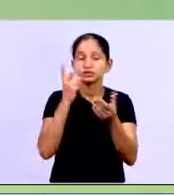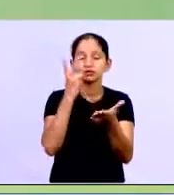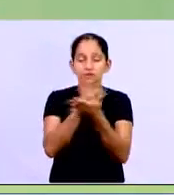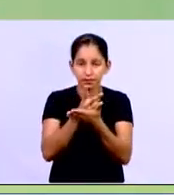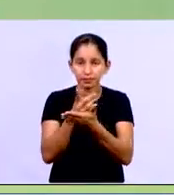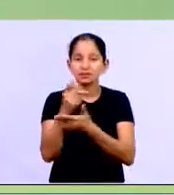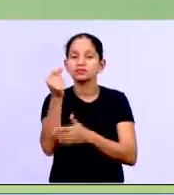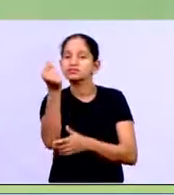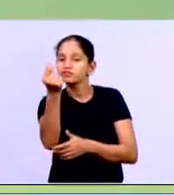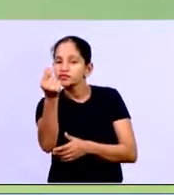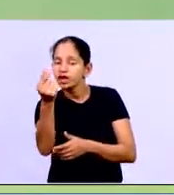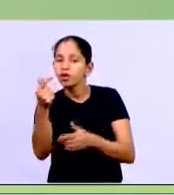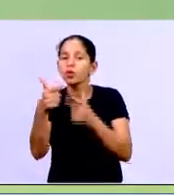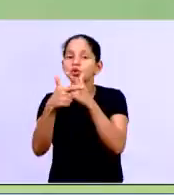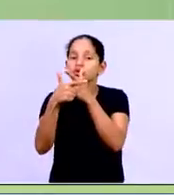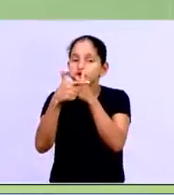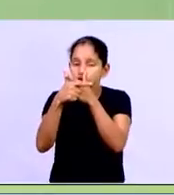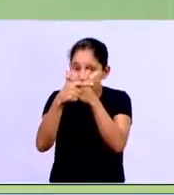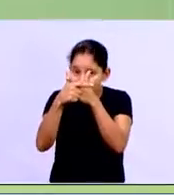devedor dividido